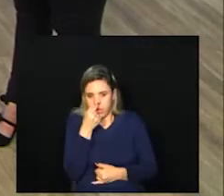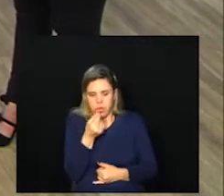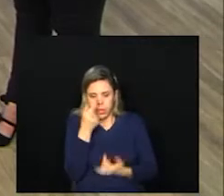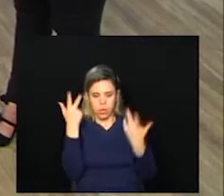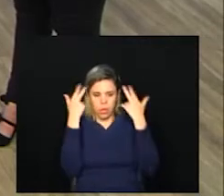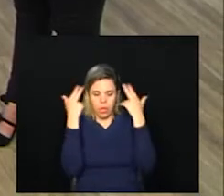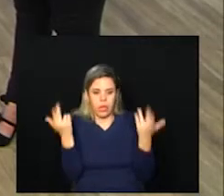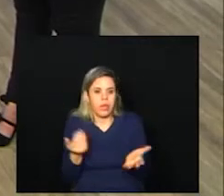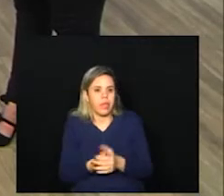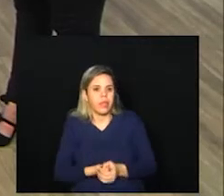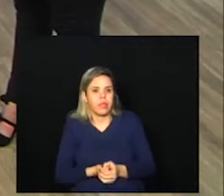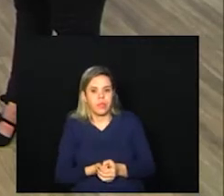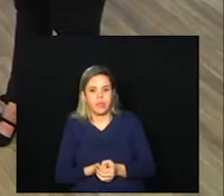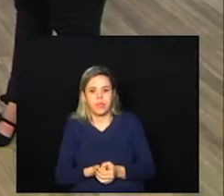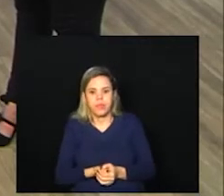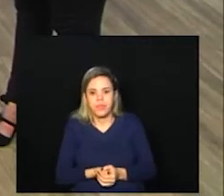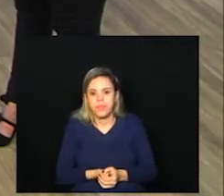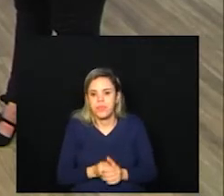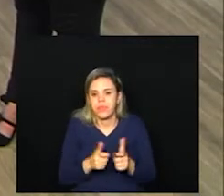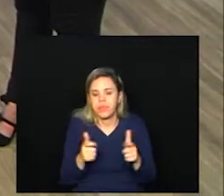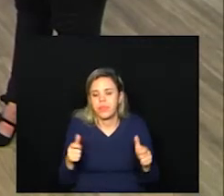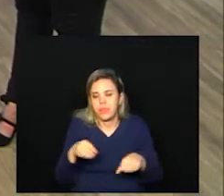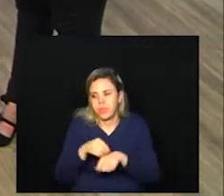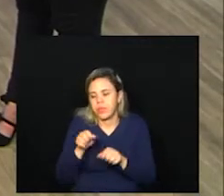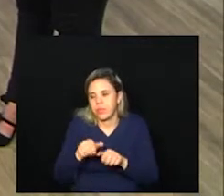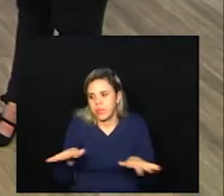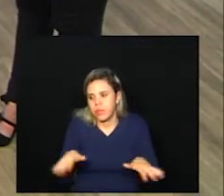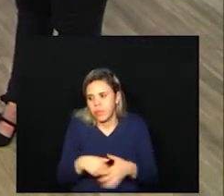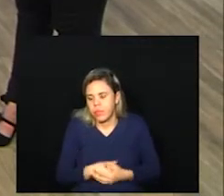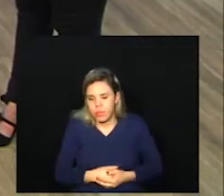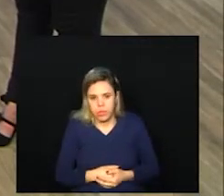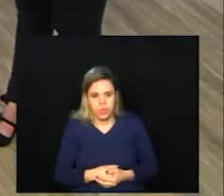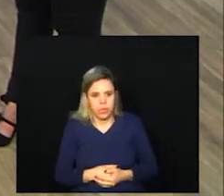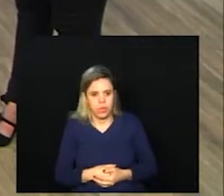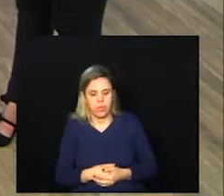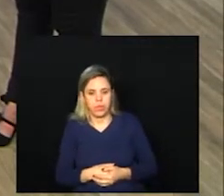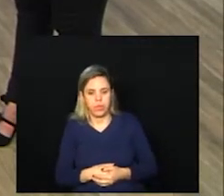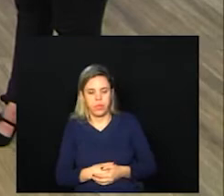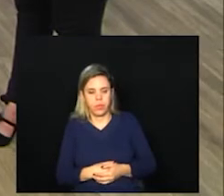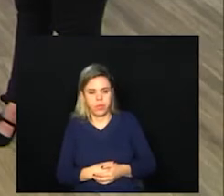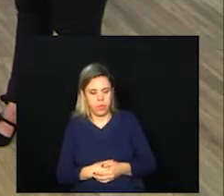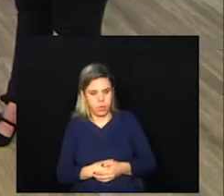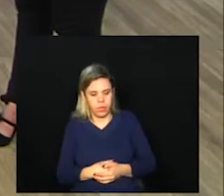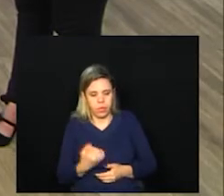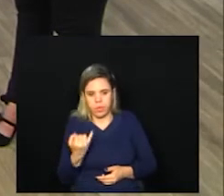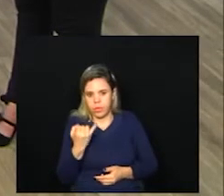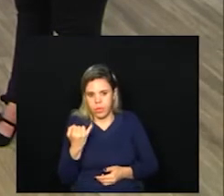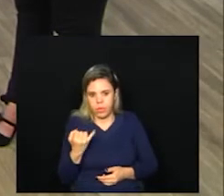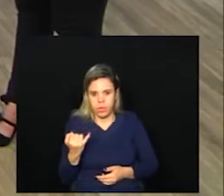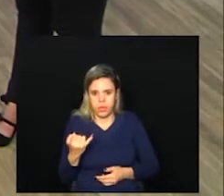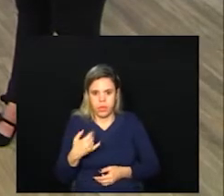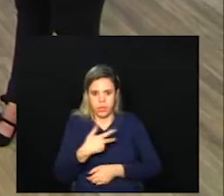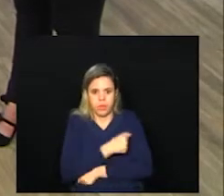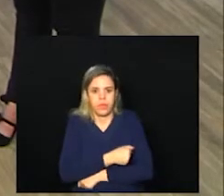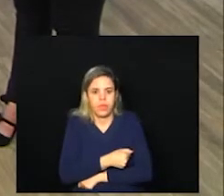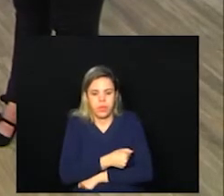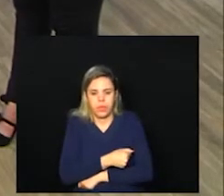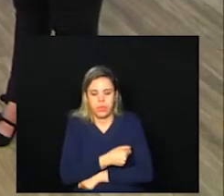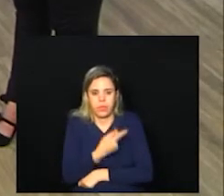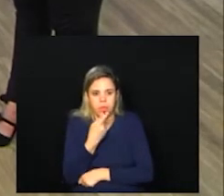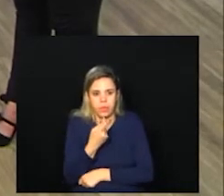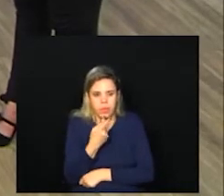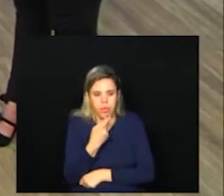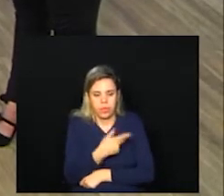comum, essa questão também da maior transmissibilidade, sim, dessa variante e a importância da vacinação. E falando